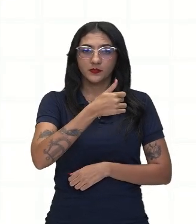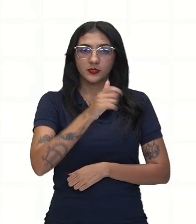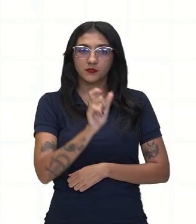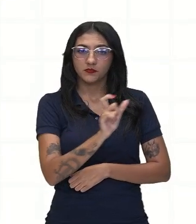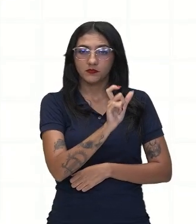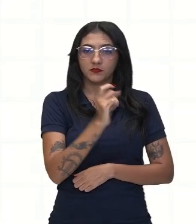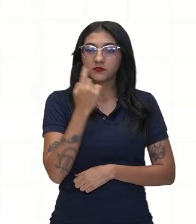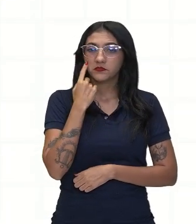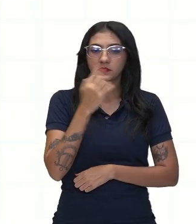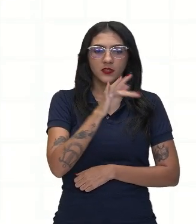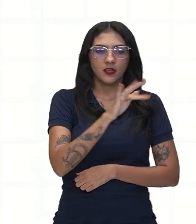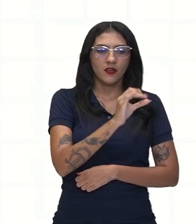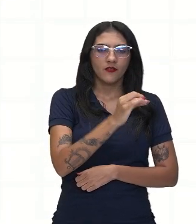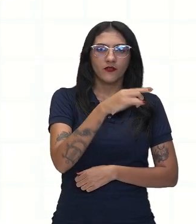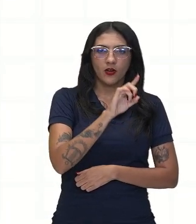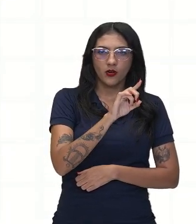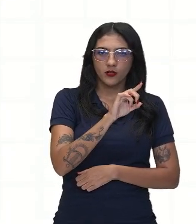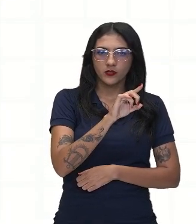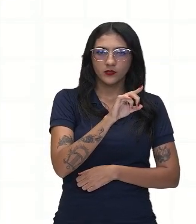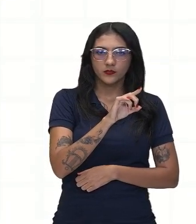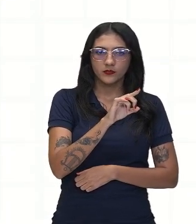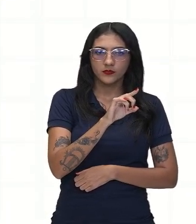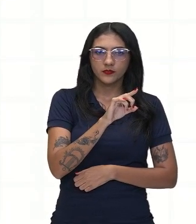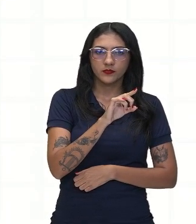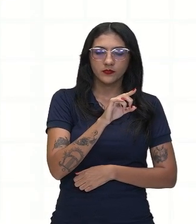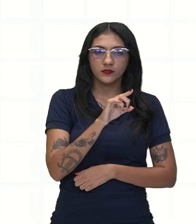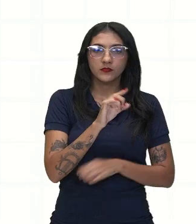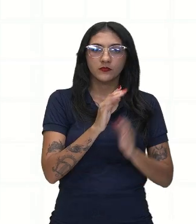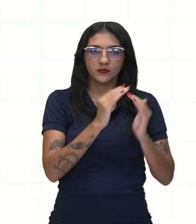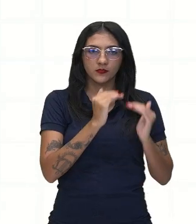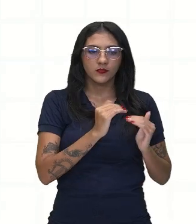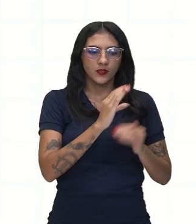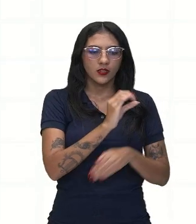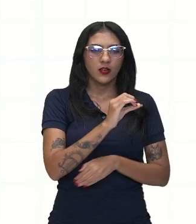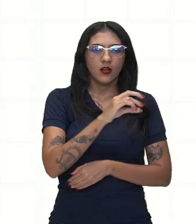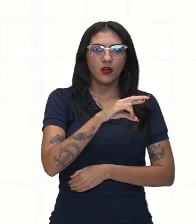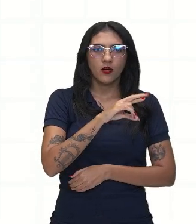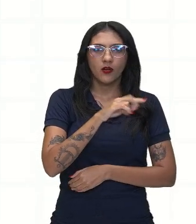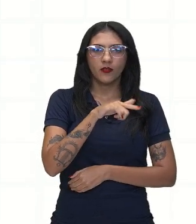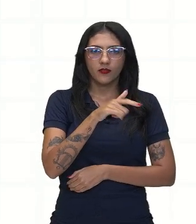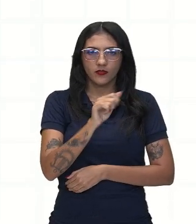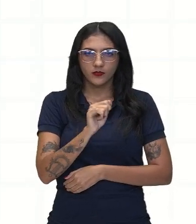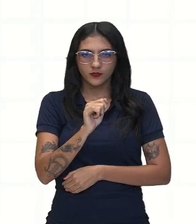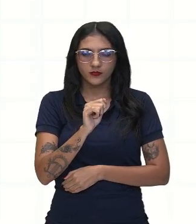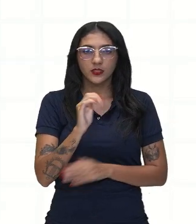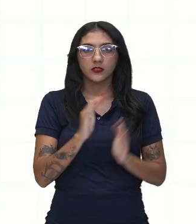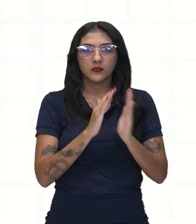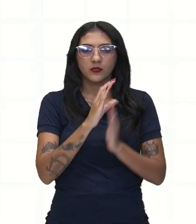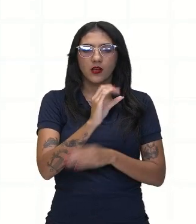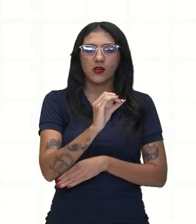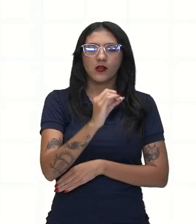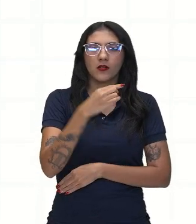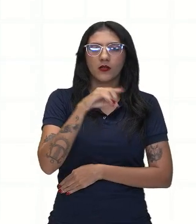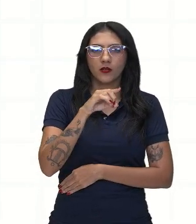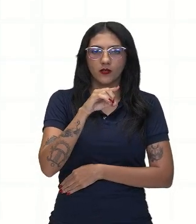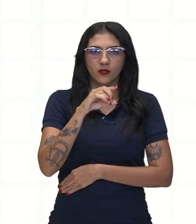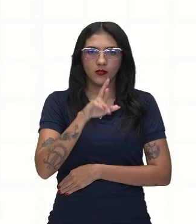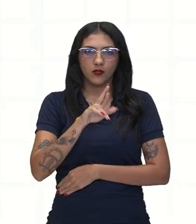recebe acento. Órfão, a paroxítona recebe acento. Órgão, a paroxítona recebe